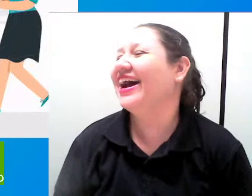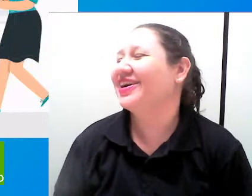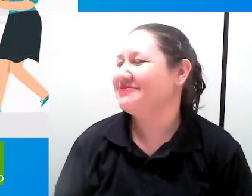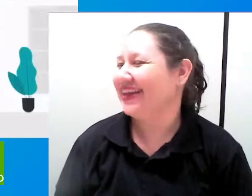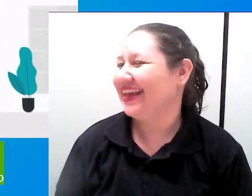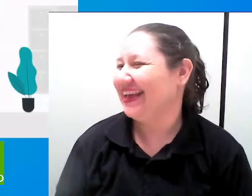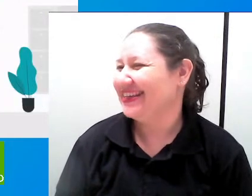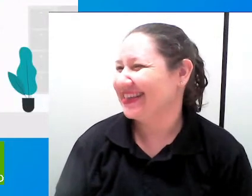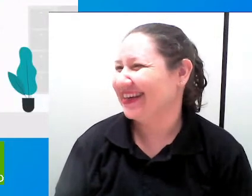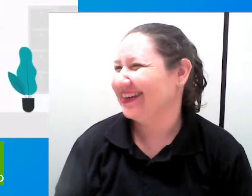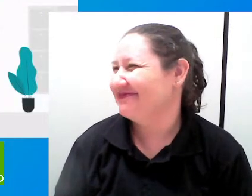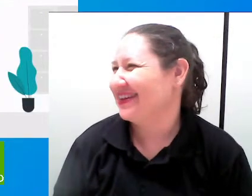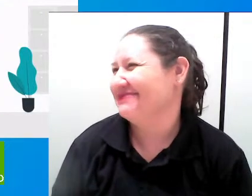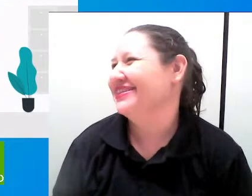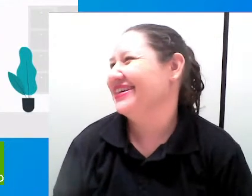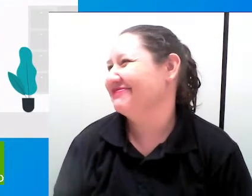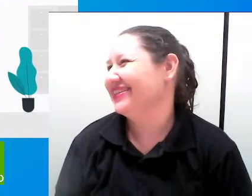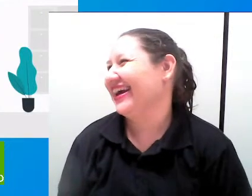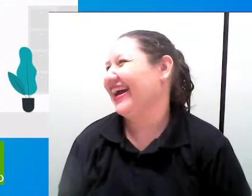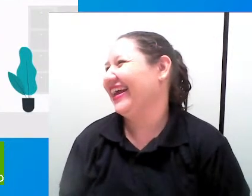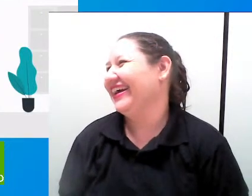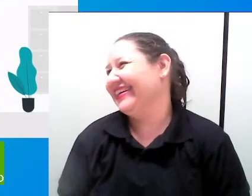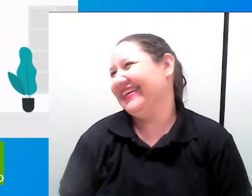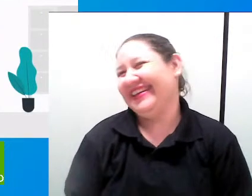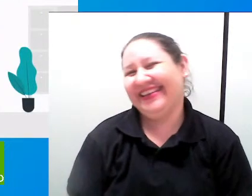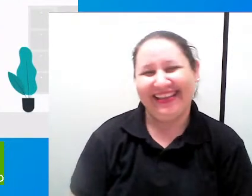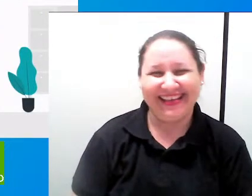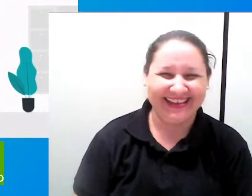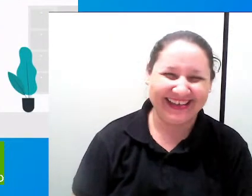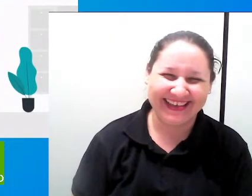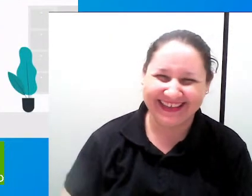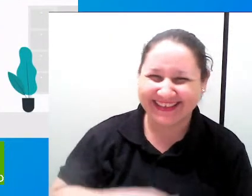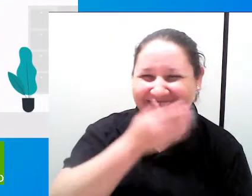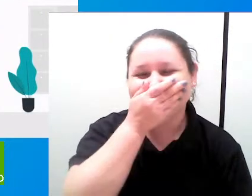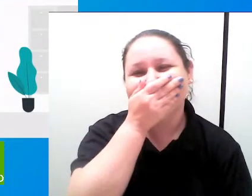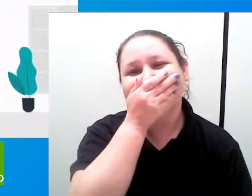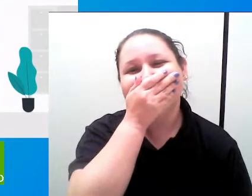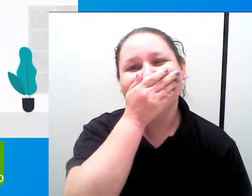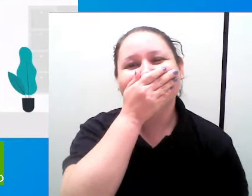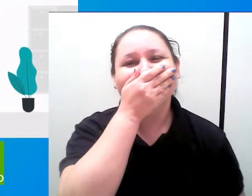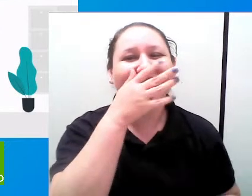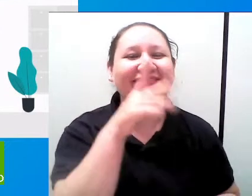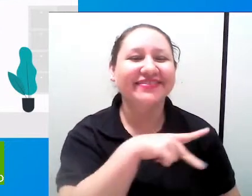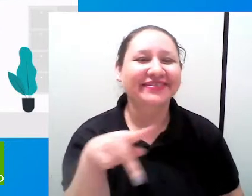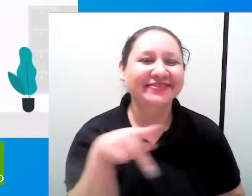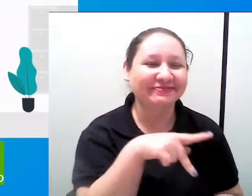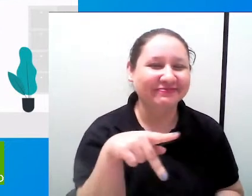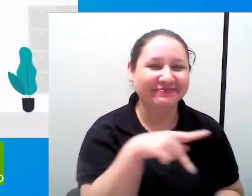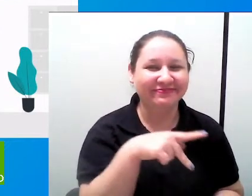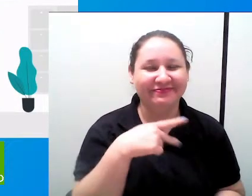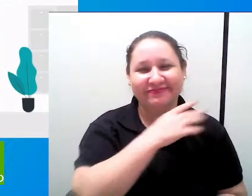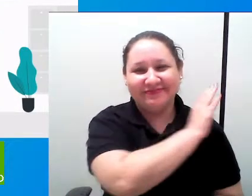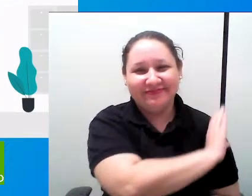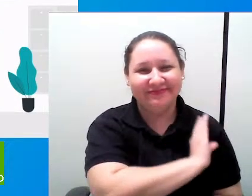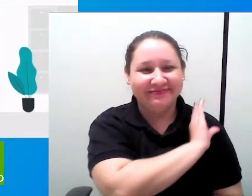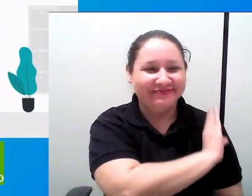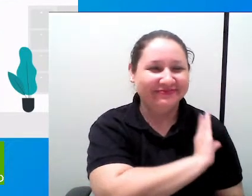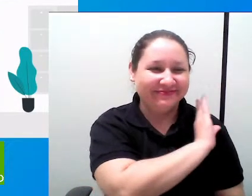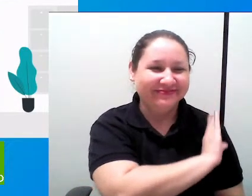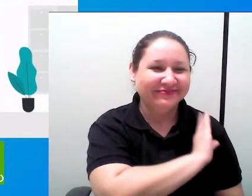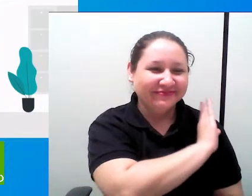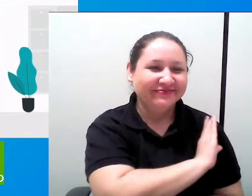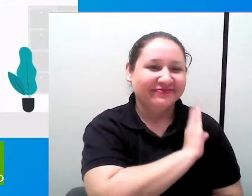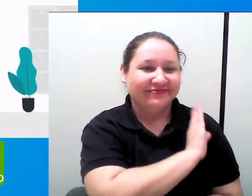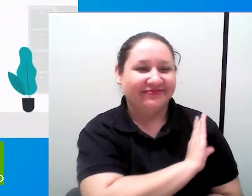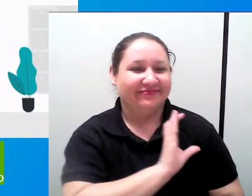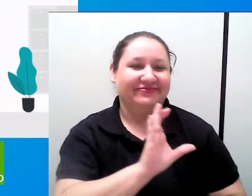já. Bom, então, como eu já adiantei, eu sou o professor, estou como coordenador do bacharelado em Ciência da